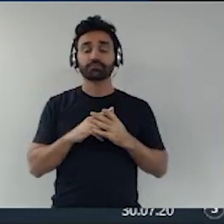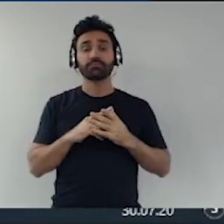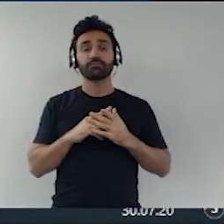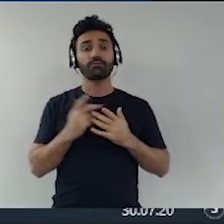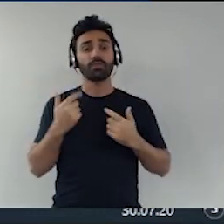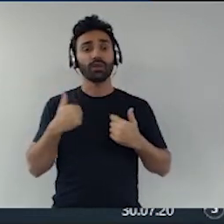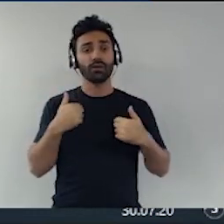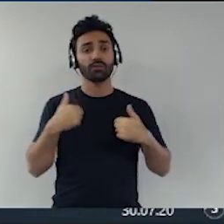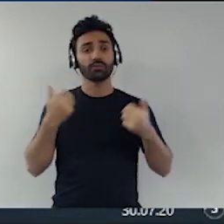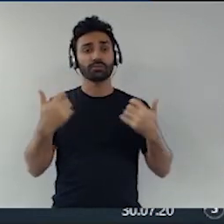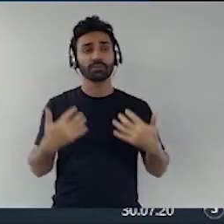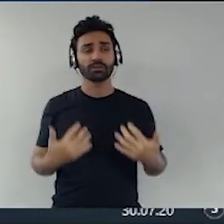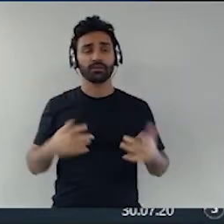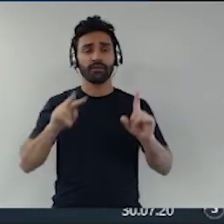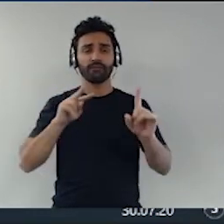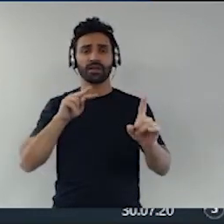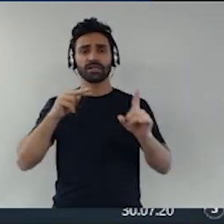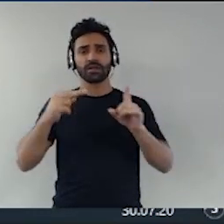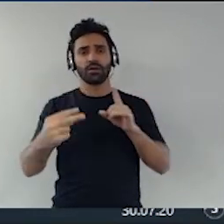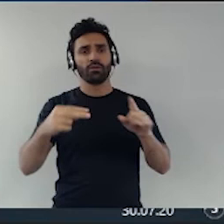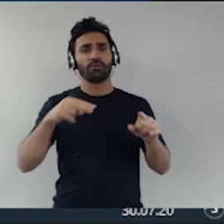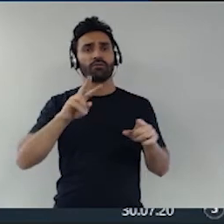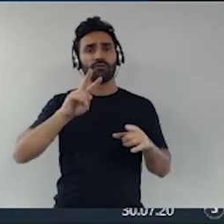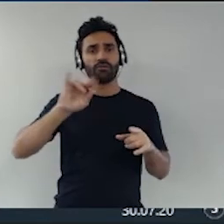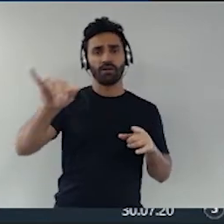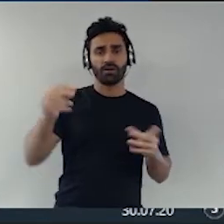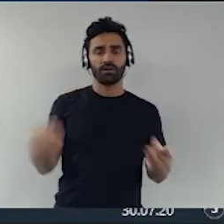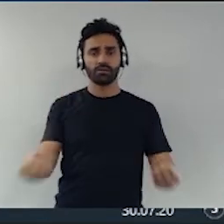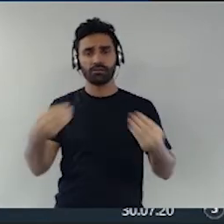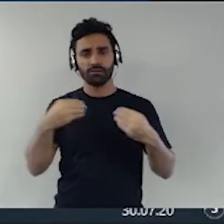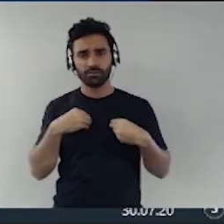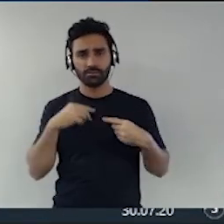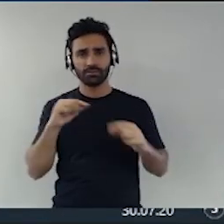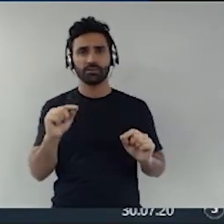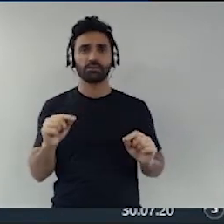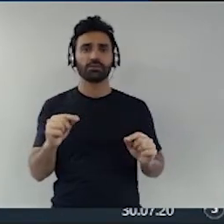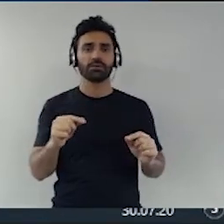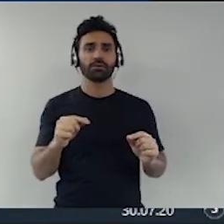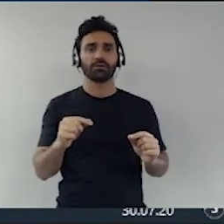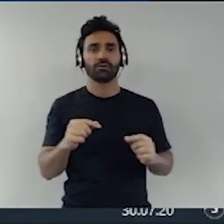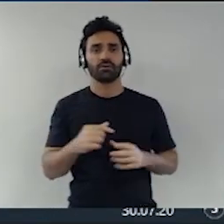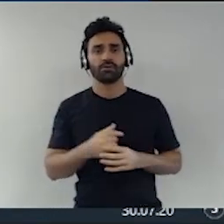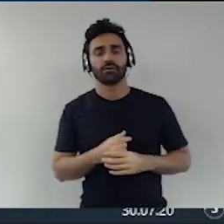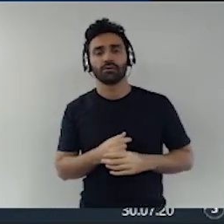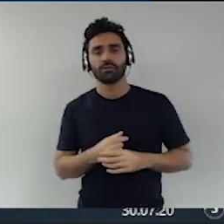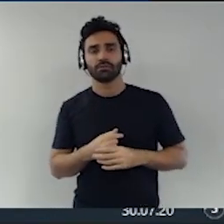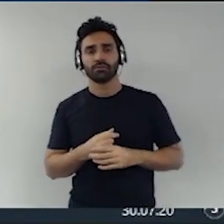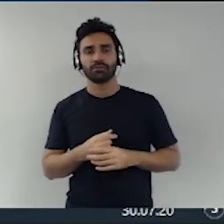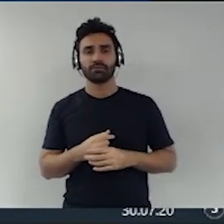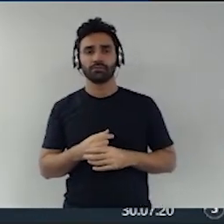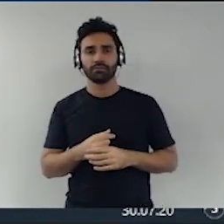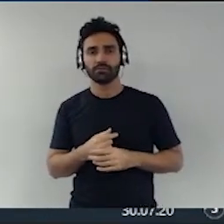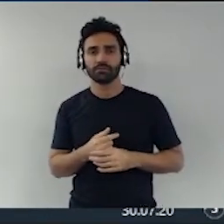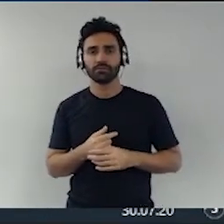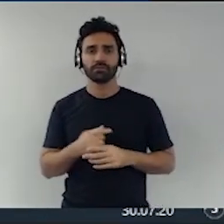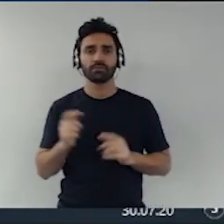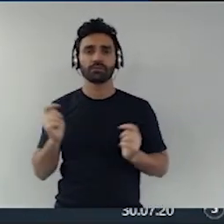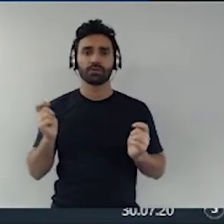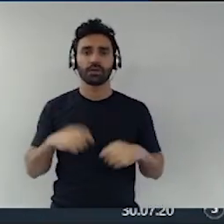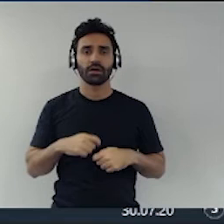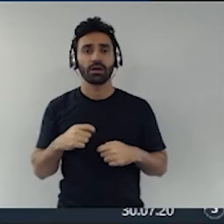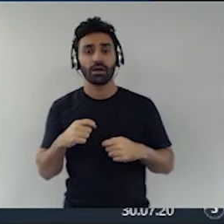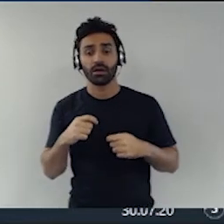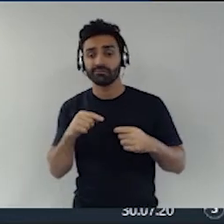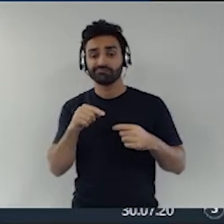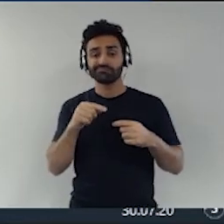é que é a sinergia dessas visões que irá nos propiciar uma possibilidade de lidar com esses fenômenos que